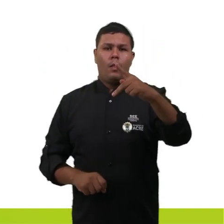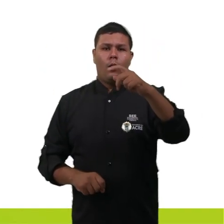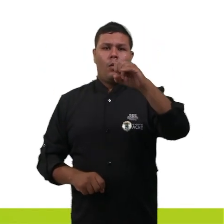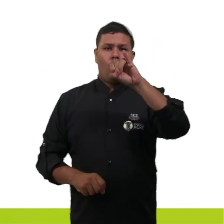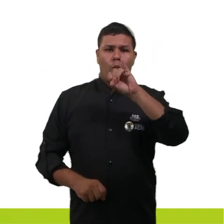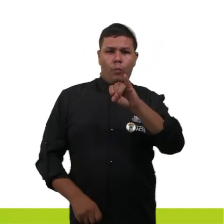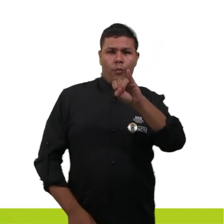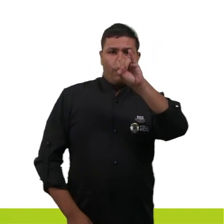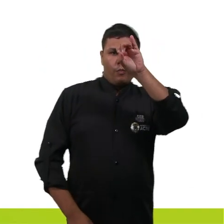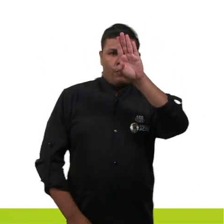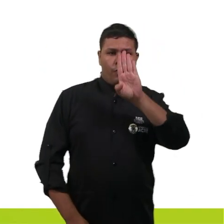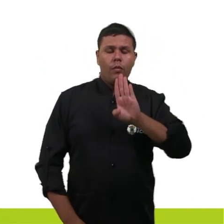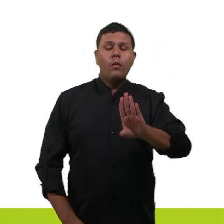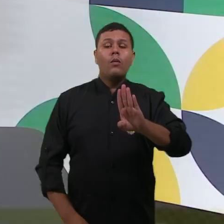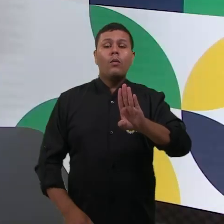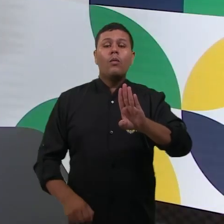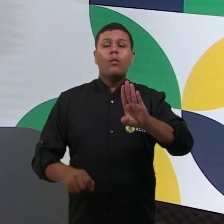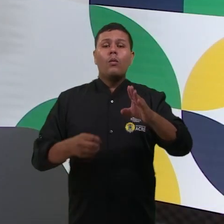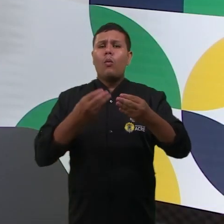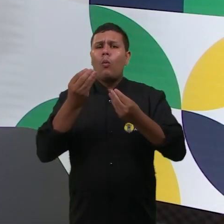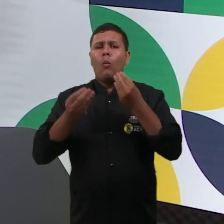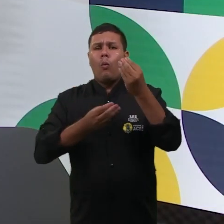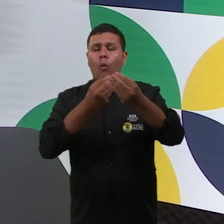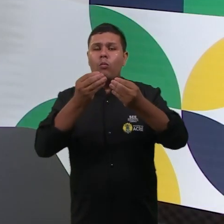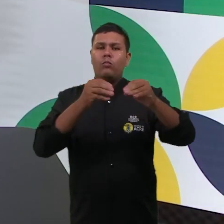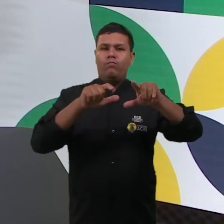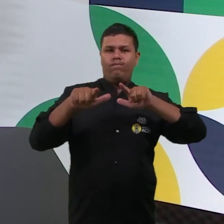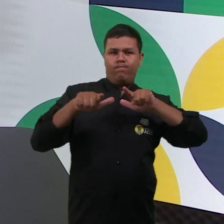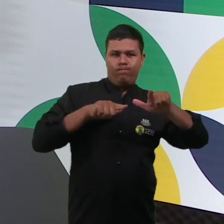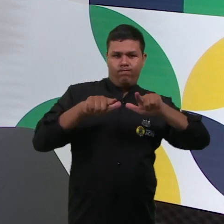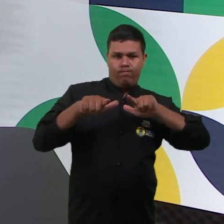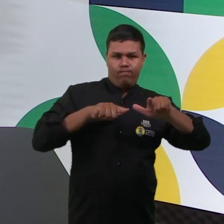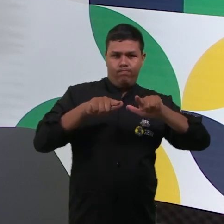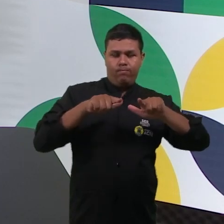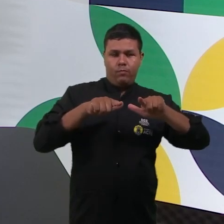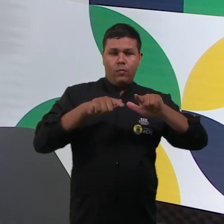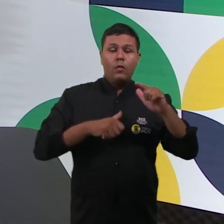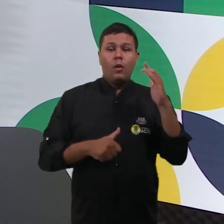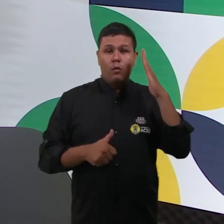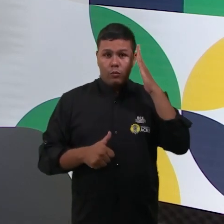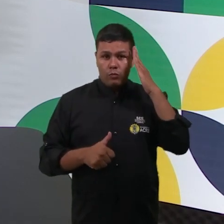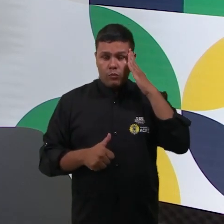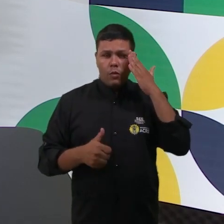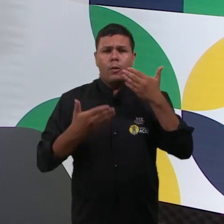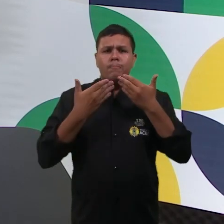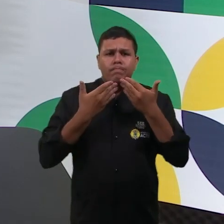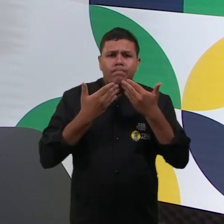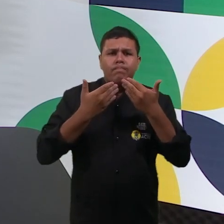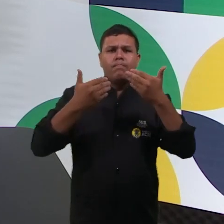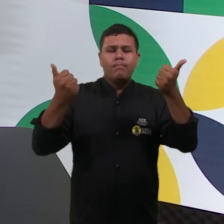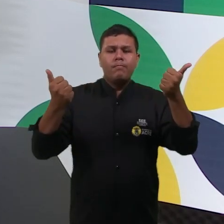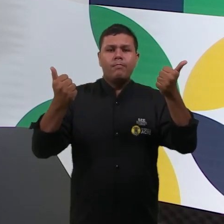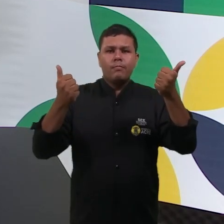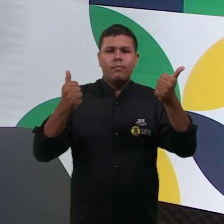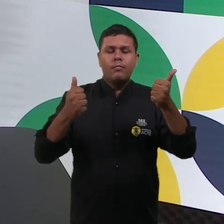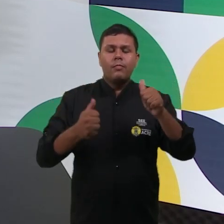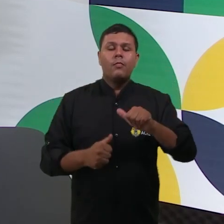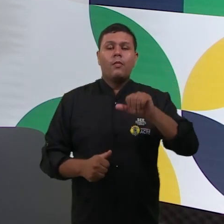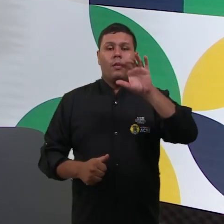Interno Bruto, com base na produção. Então, nós vamos entender melhor cada um desses